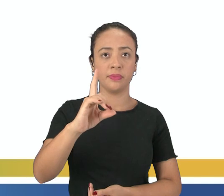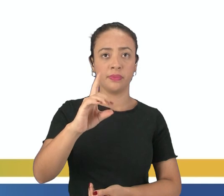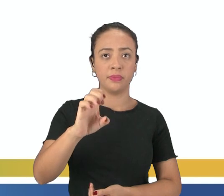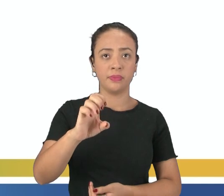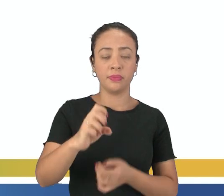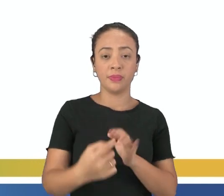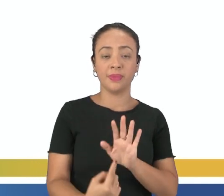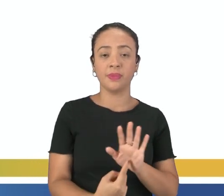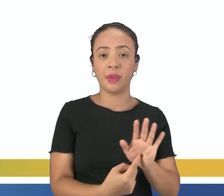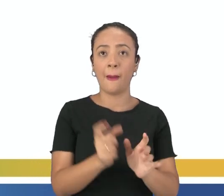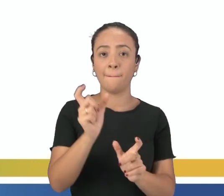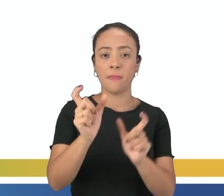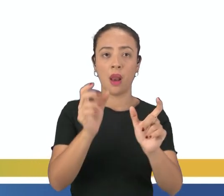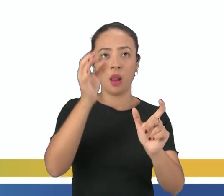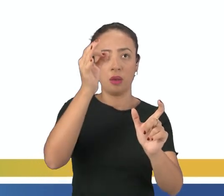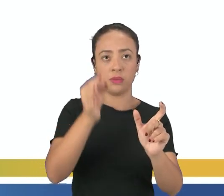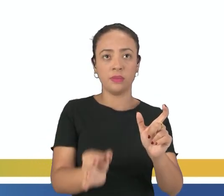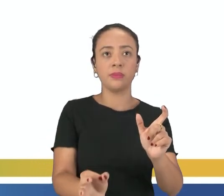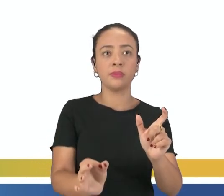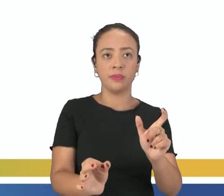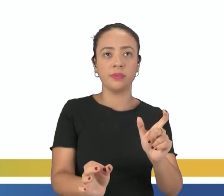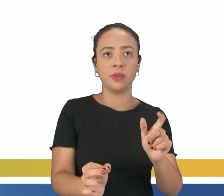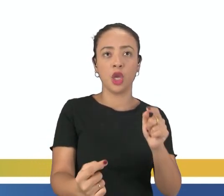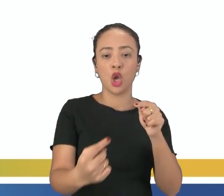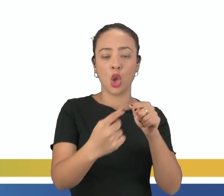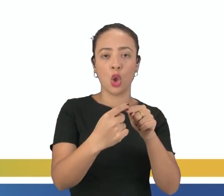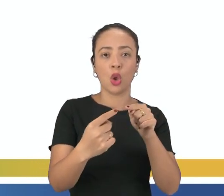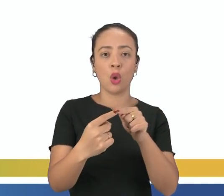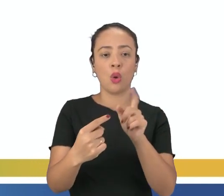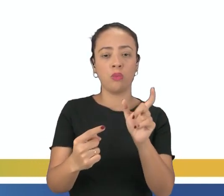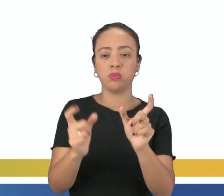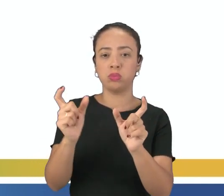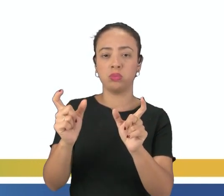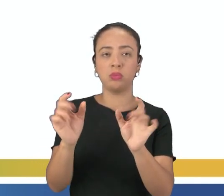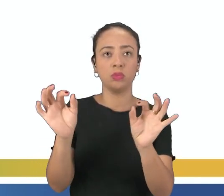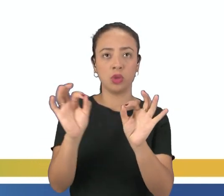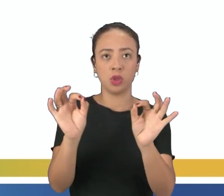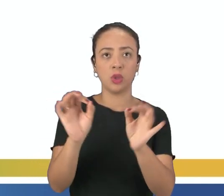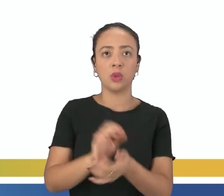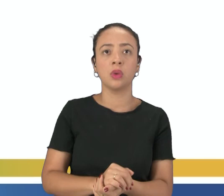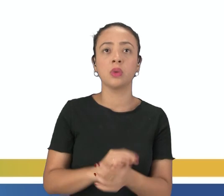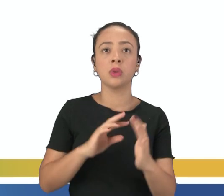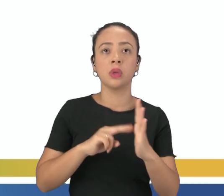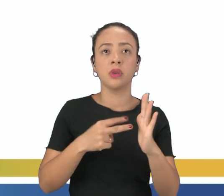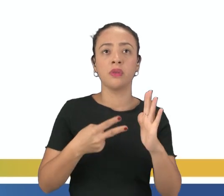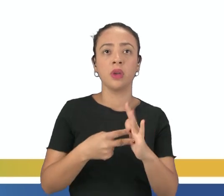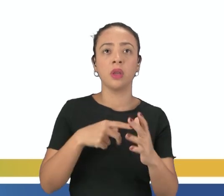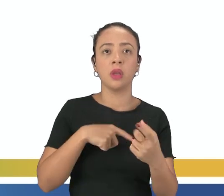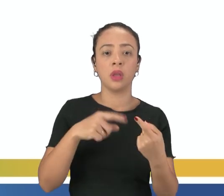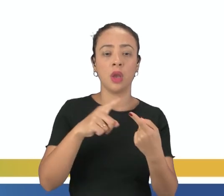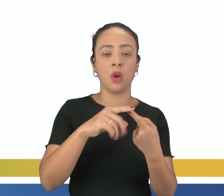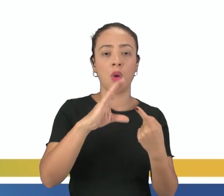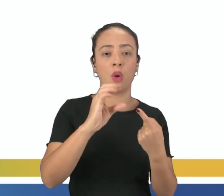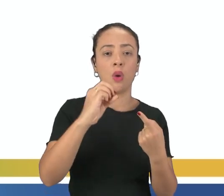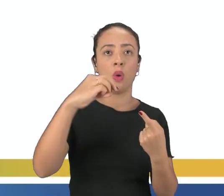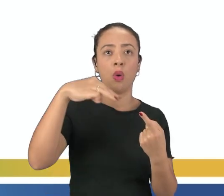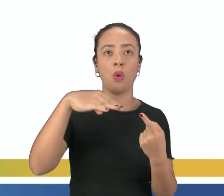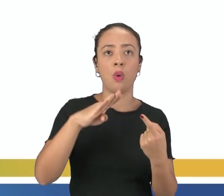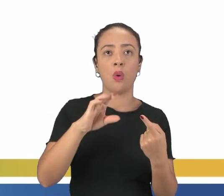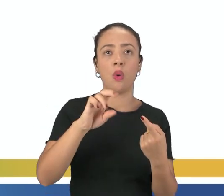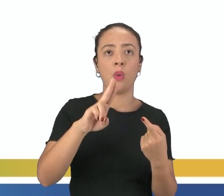corretas para completar as lacunas vazias das definições dadas para combustível e comburente.